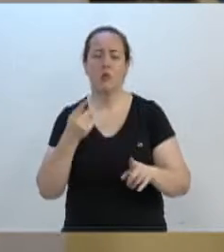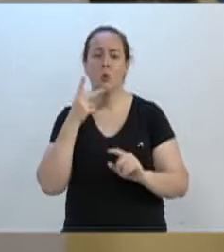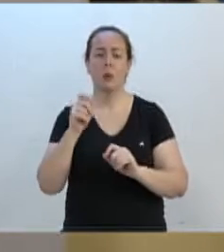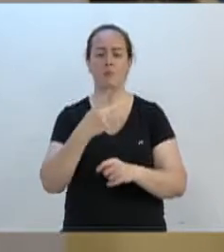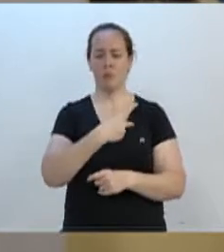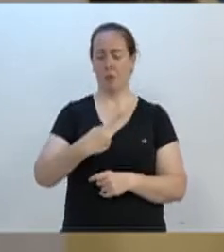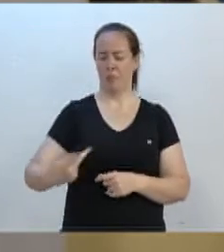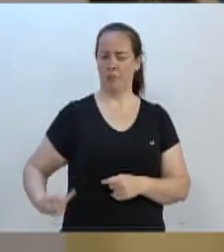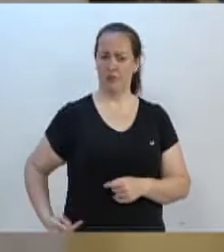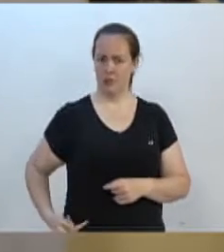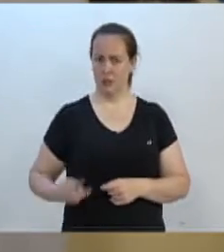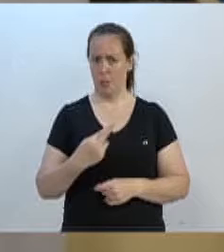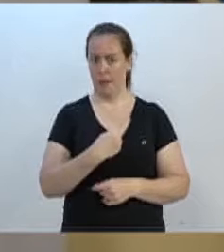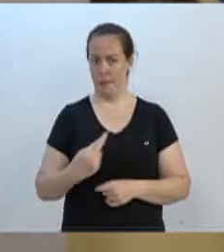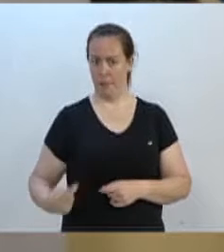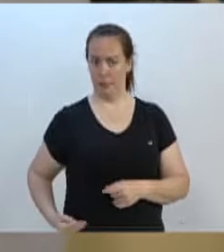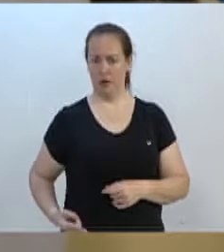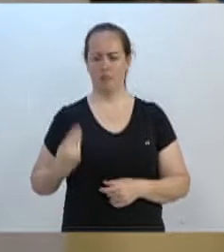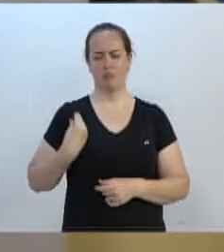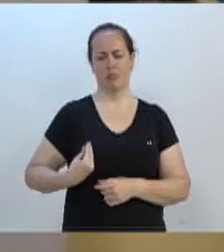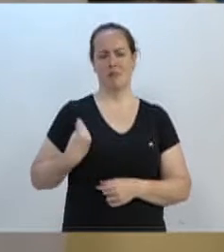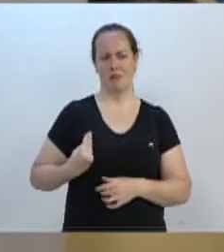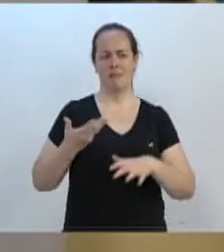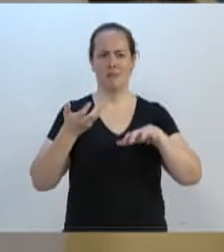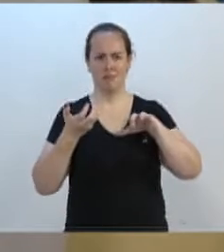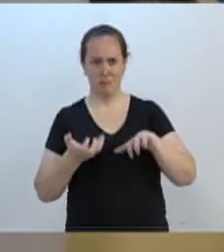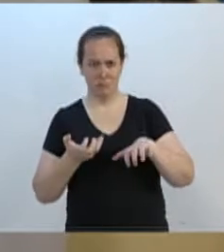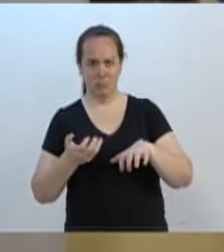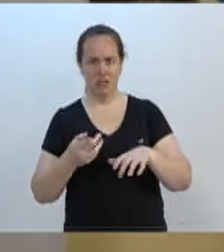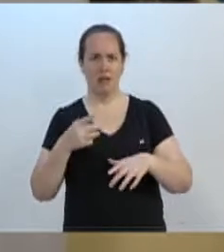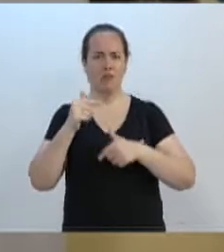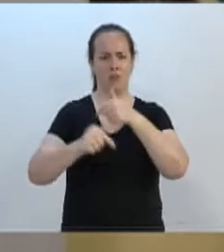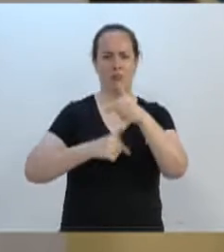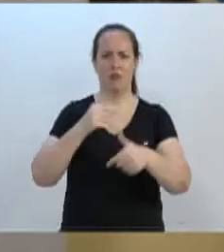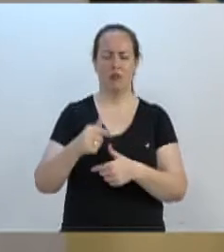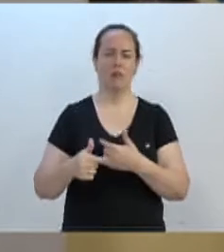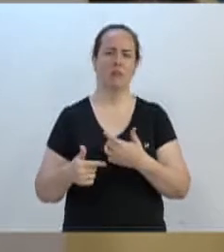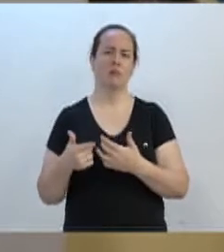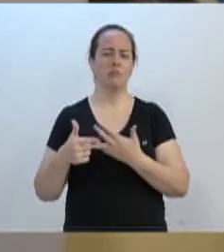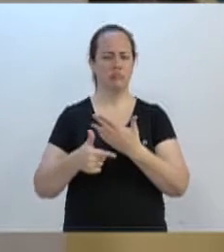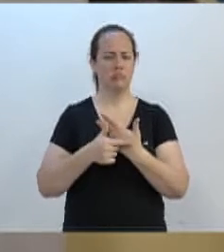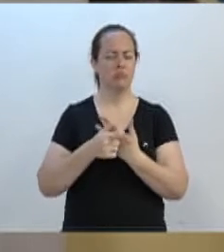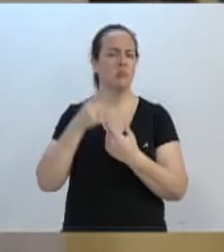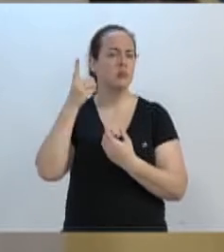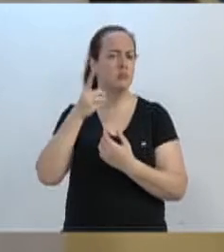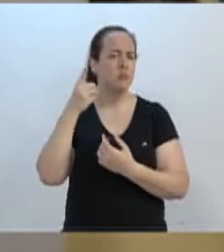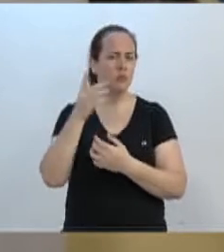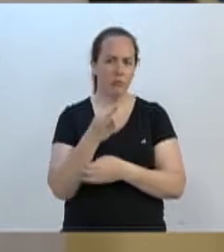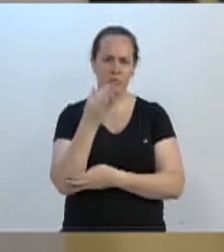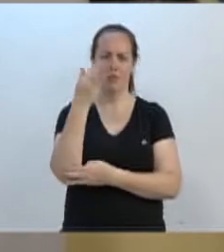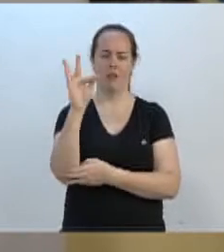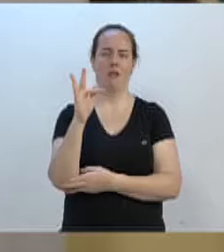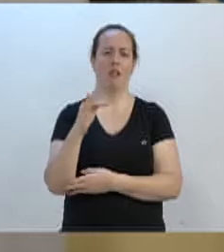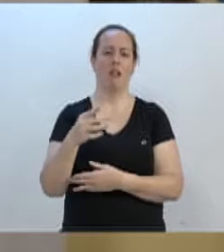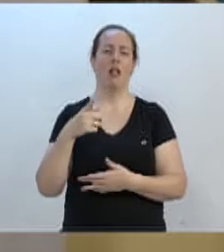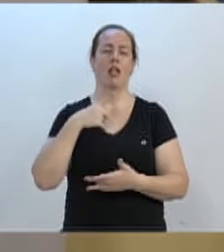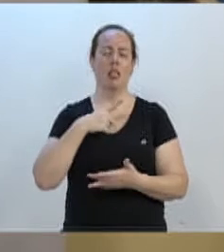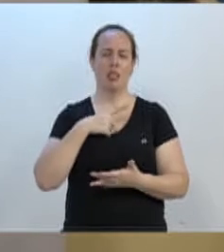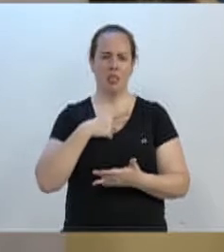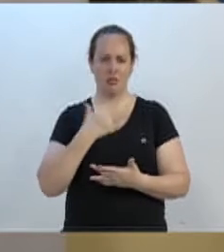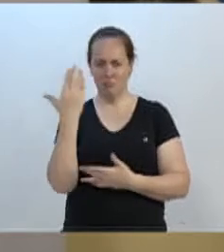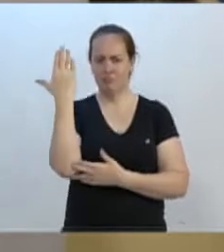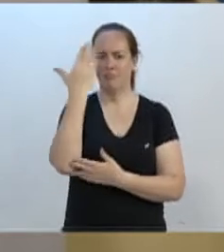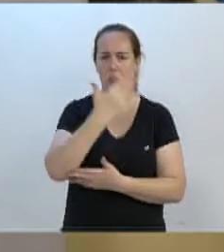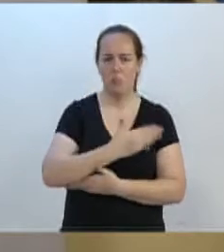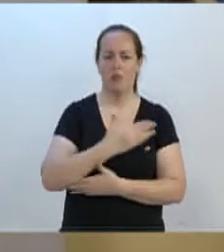da República estava em Brasília na época como deputado federal, estava lá a digital dele, ele